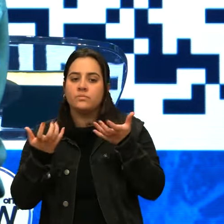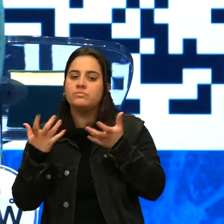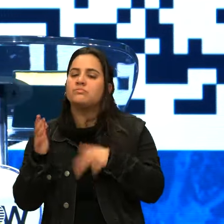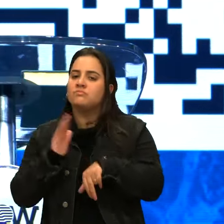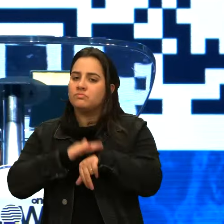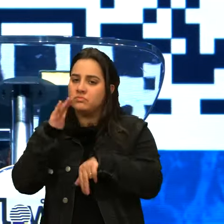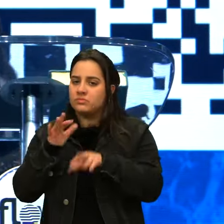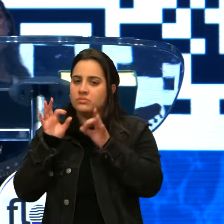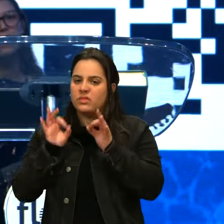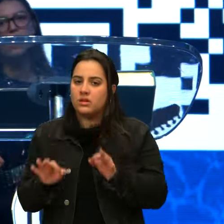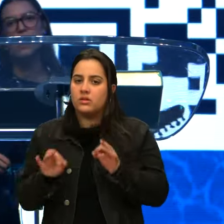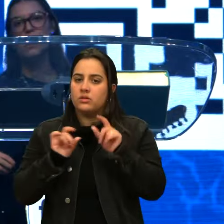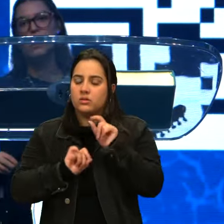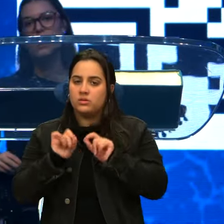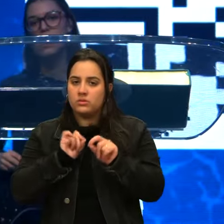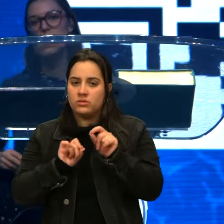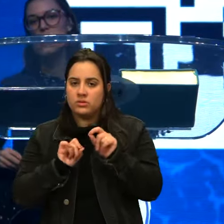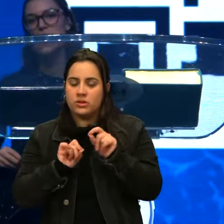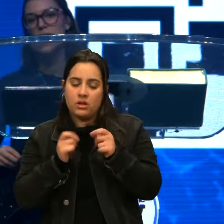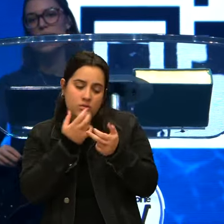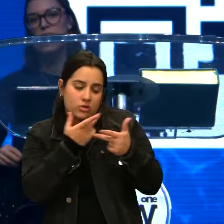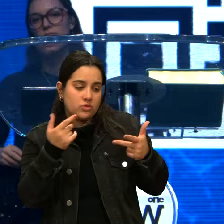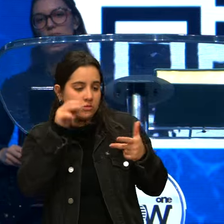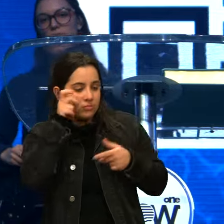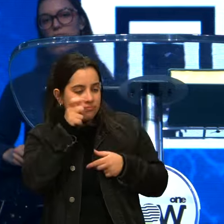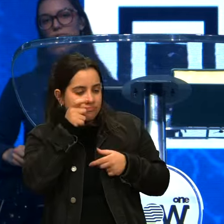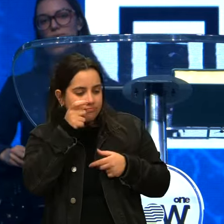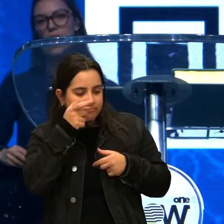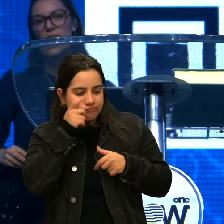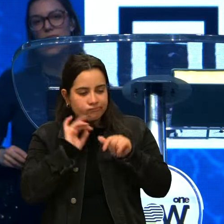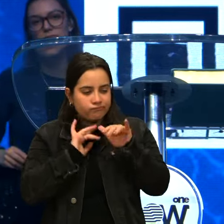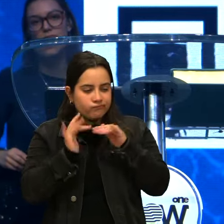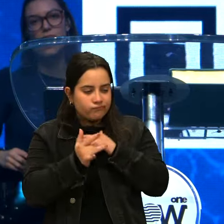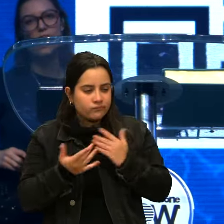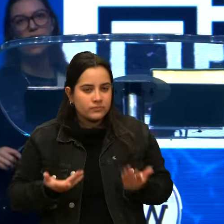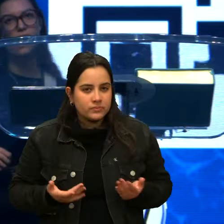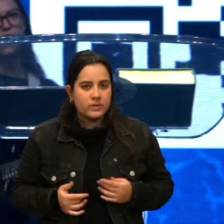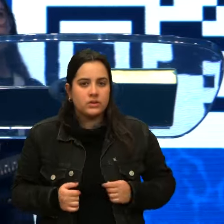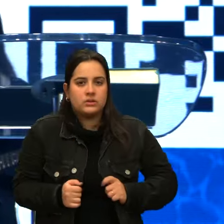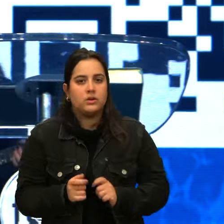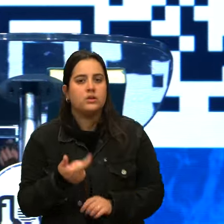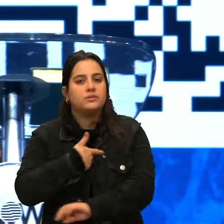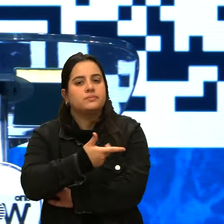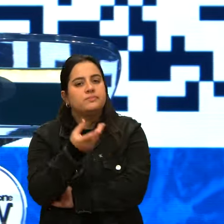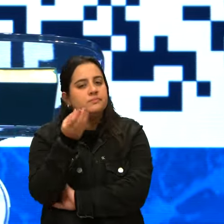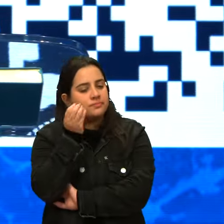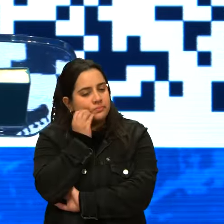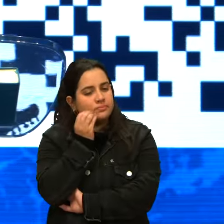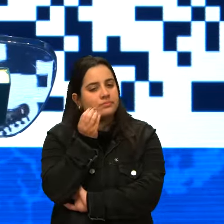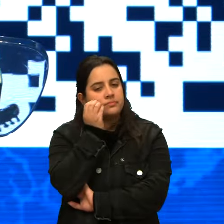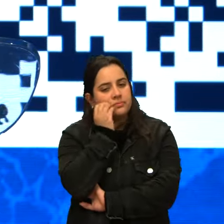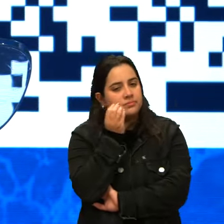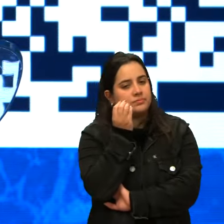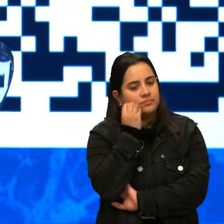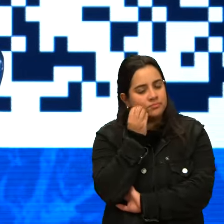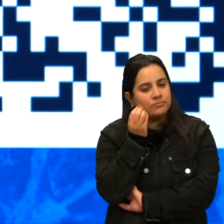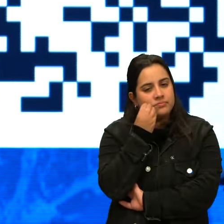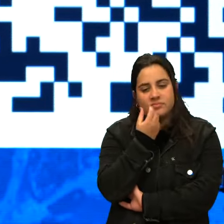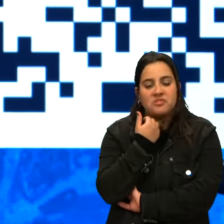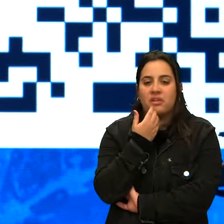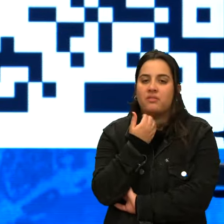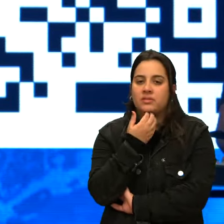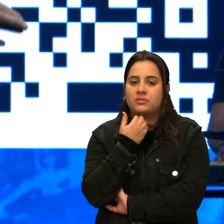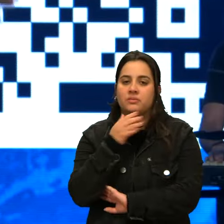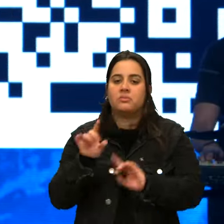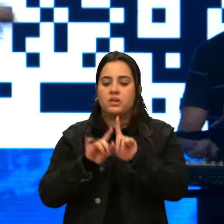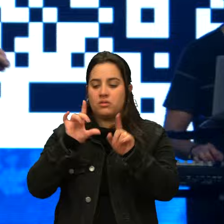com o conteúdo que eu consumo nas redes sociais. E eu tentava e não dava certo. Até o dia que